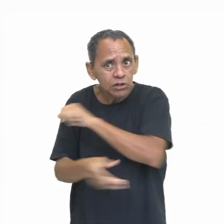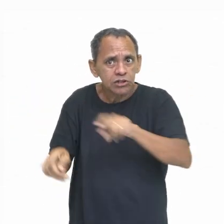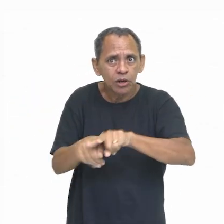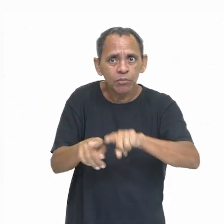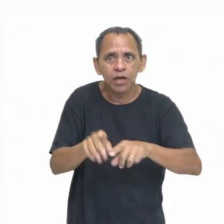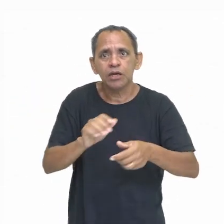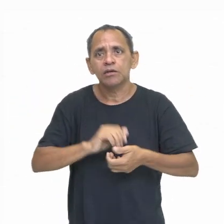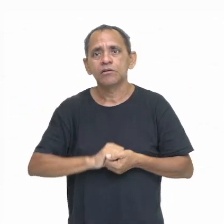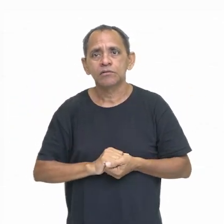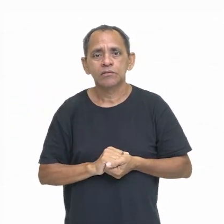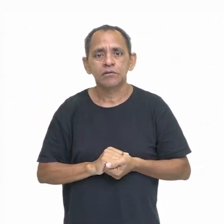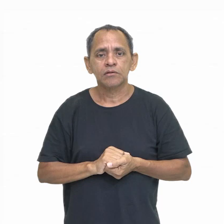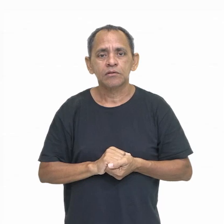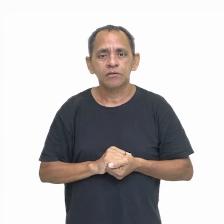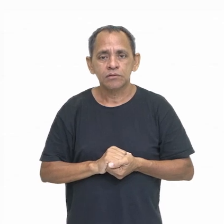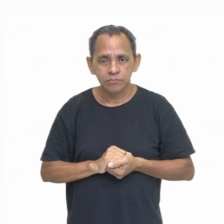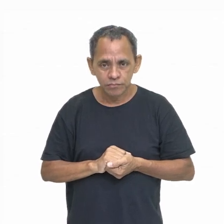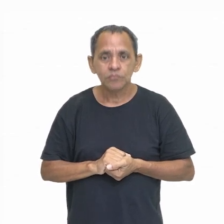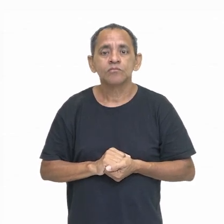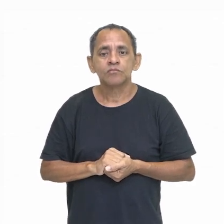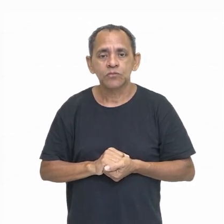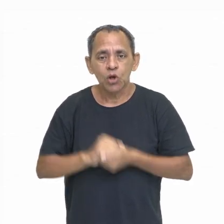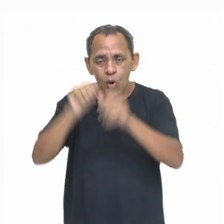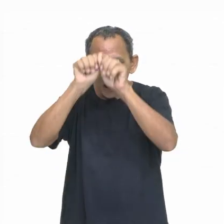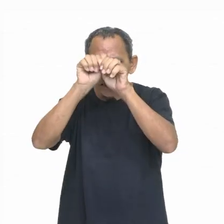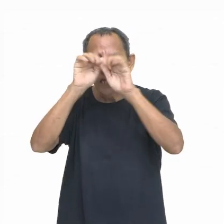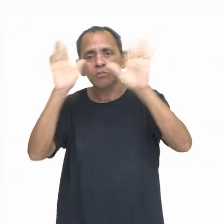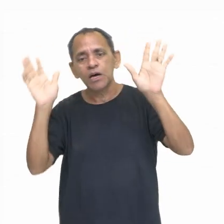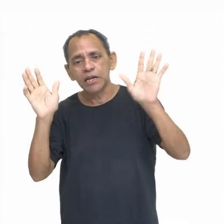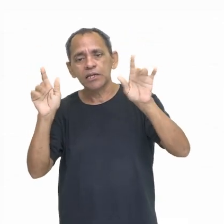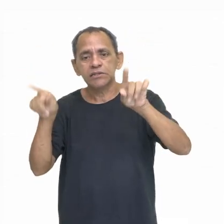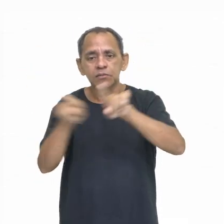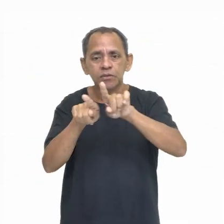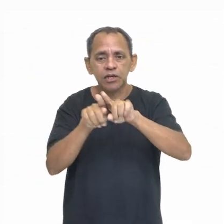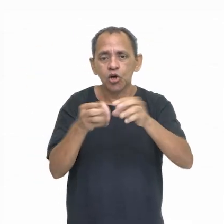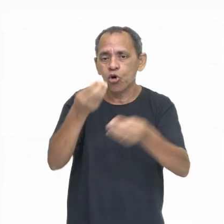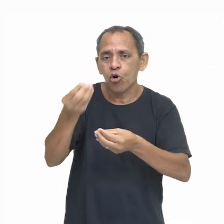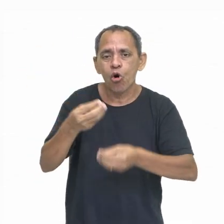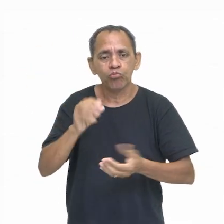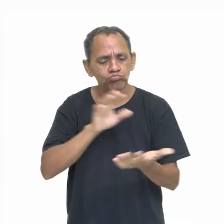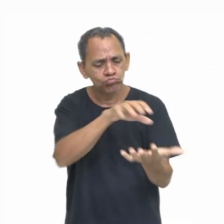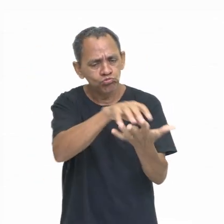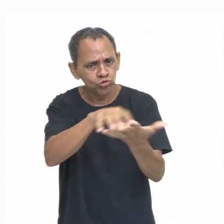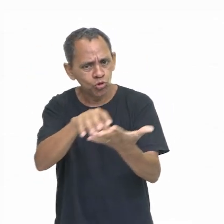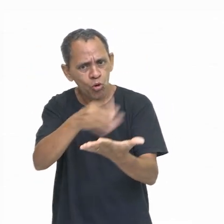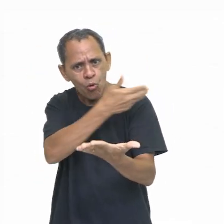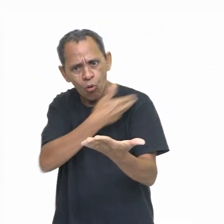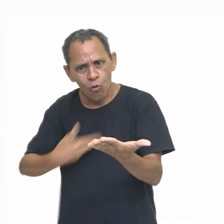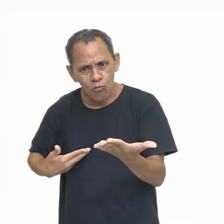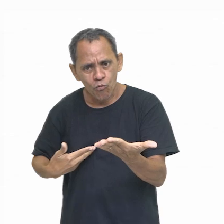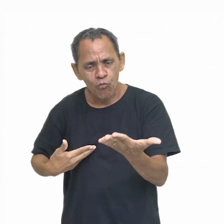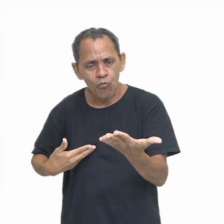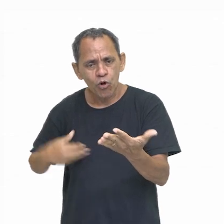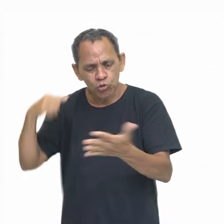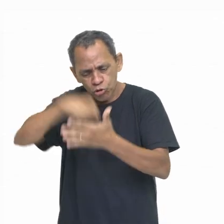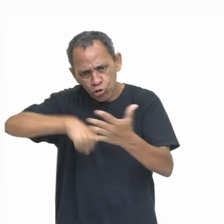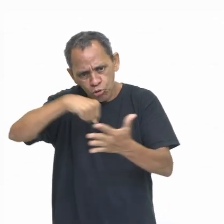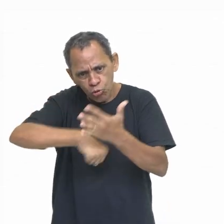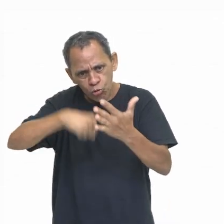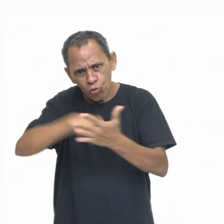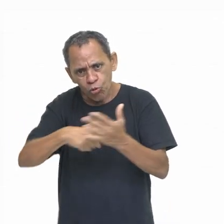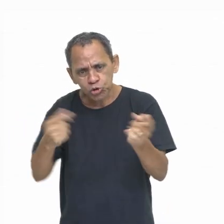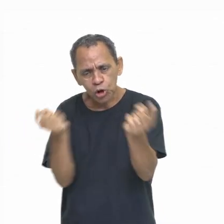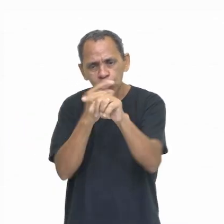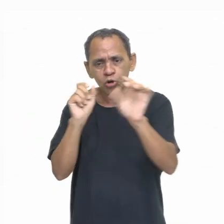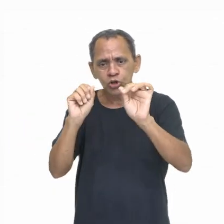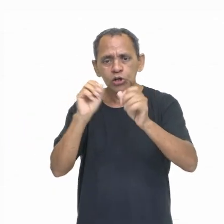A transparência nas ações governamentais e o combate à corrupção são